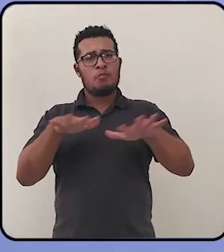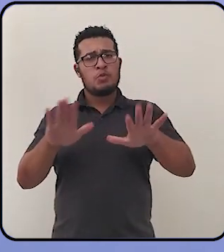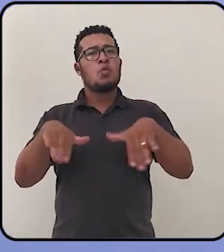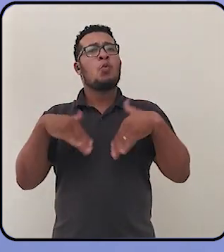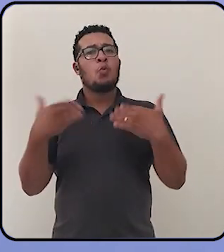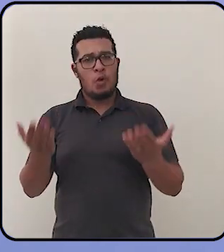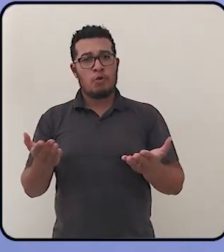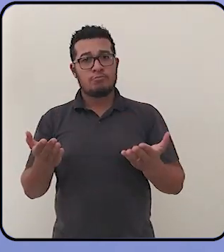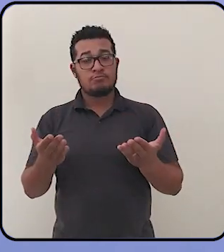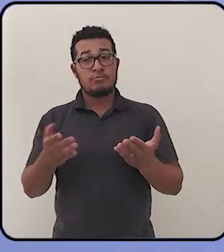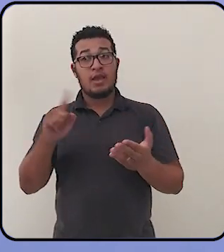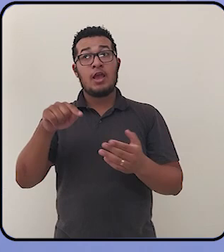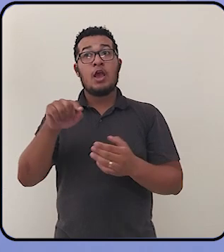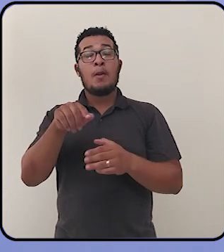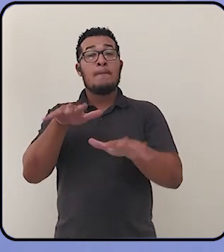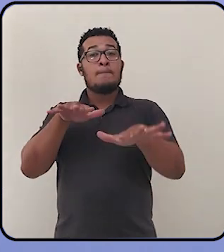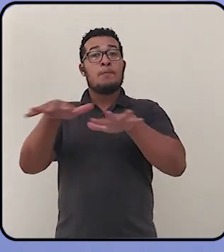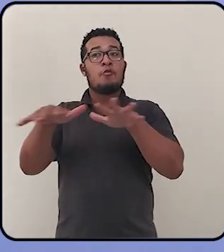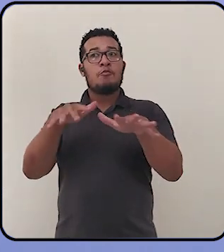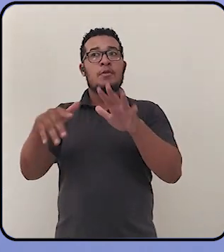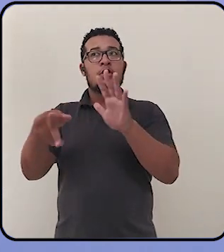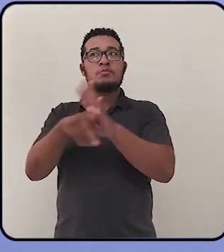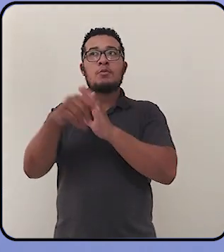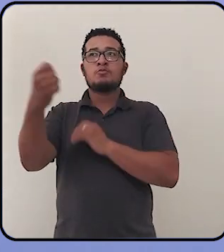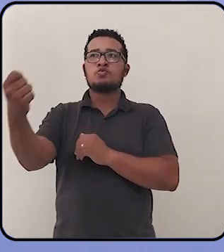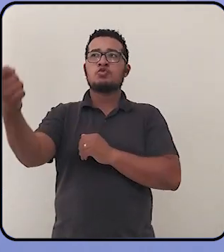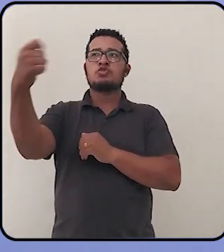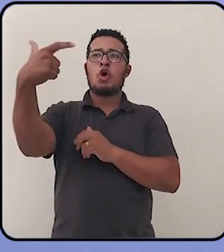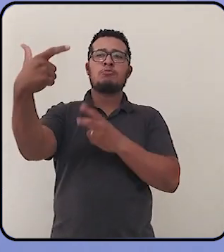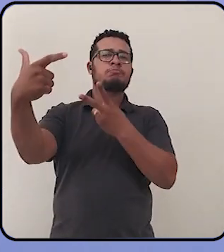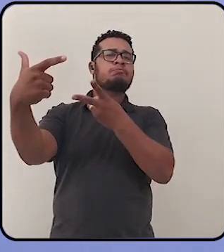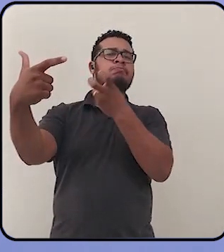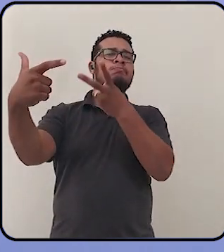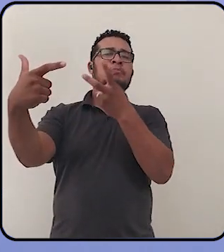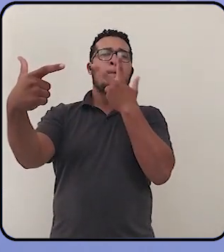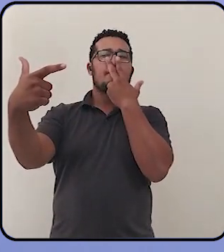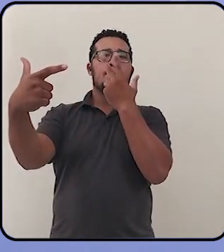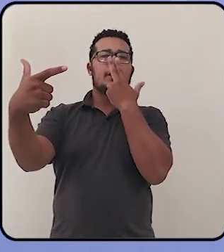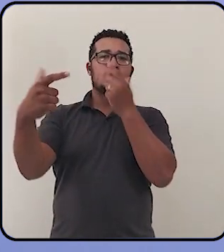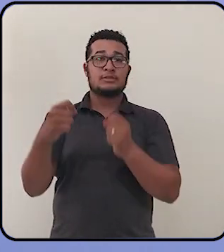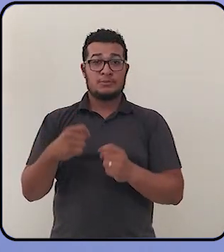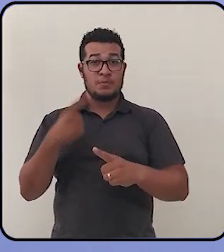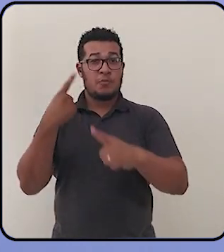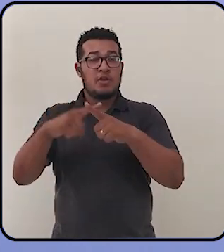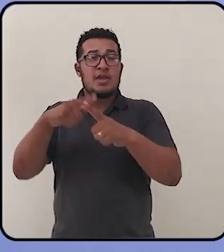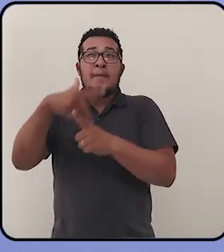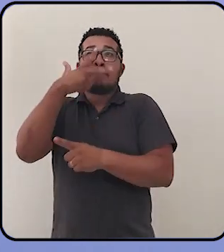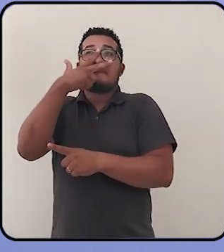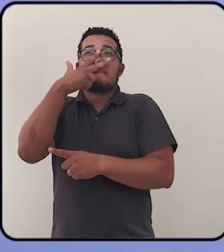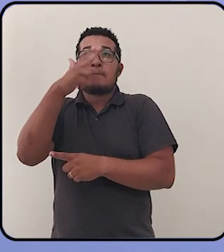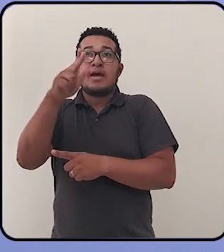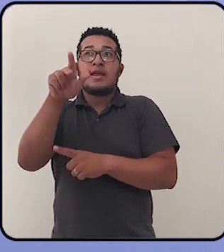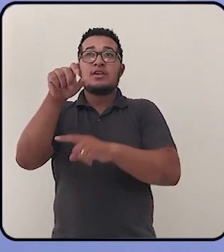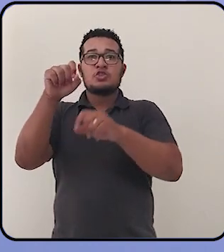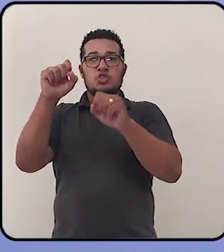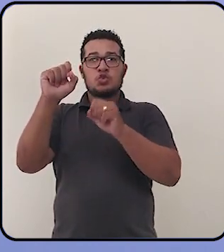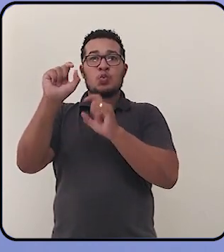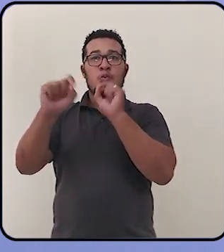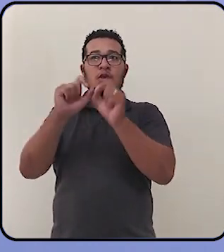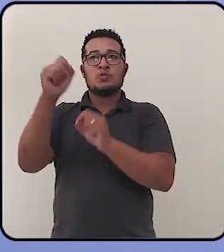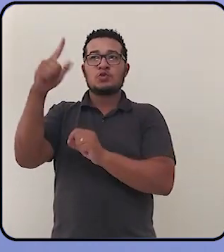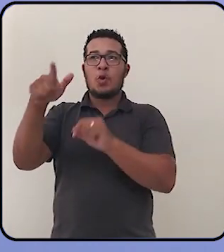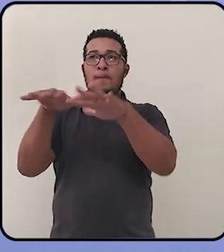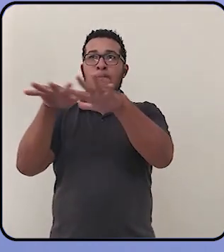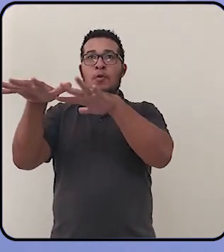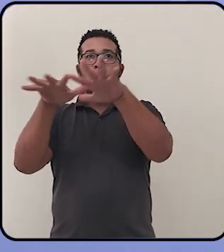de movimento aparente do Sol. Parece que o Sol está se movimentando, mas